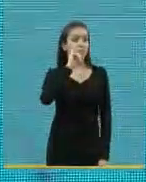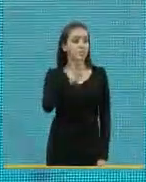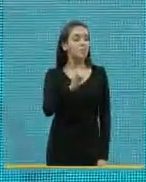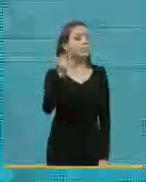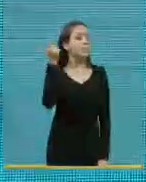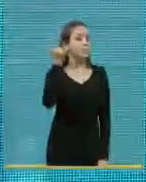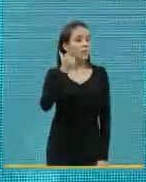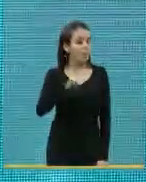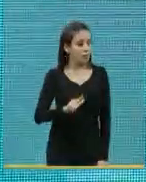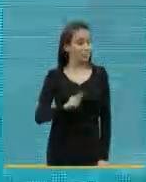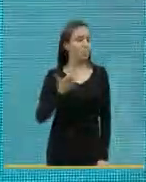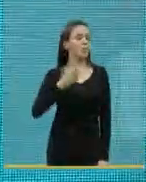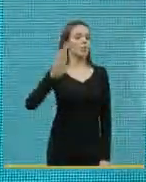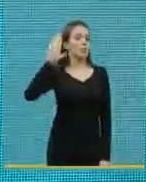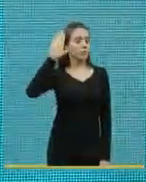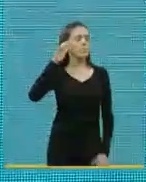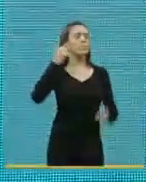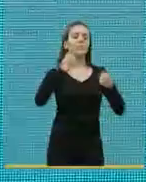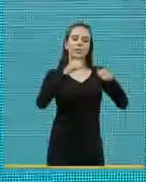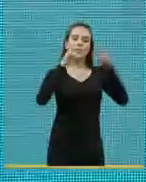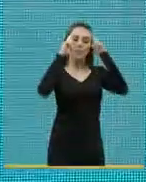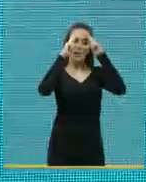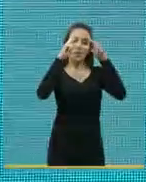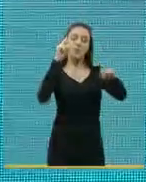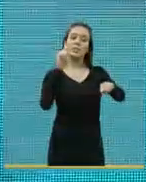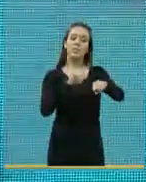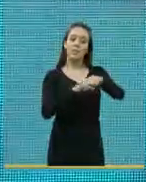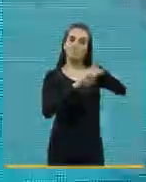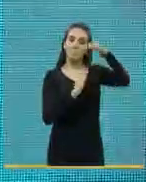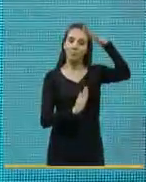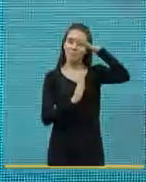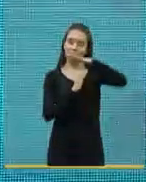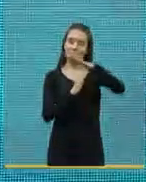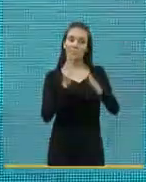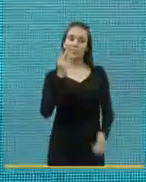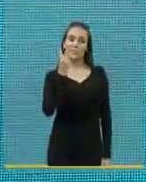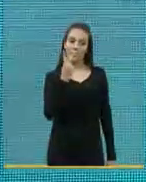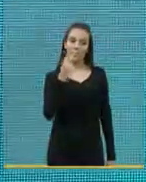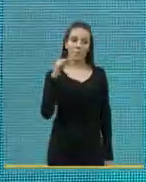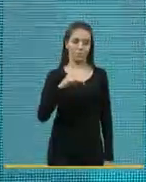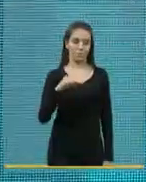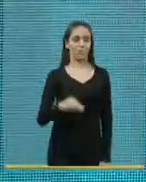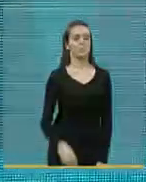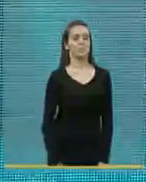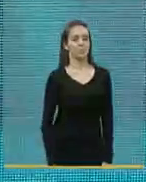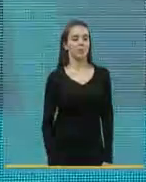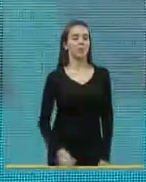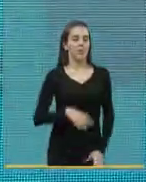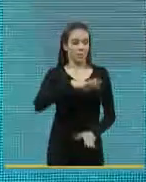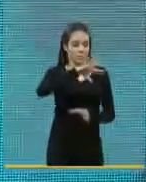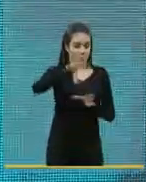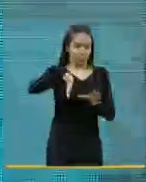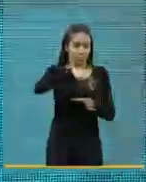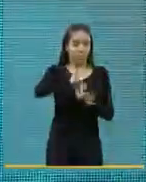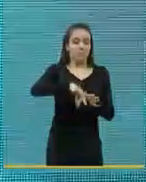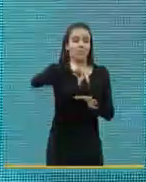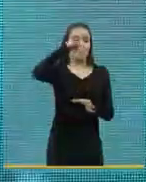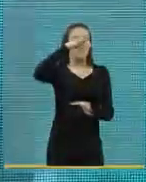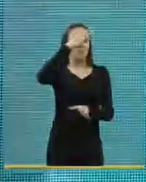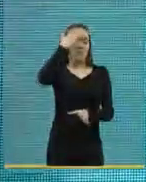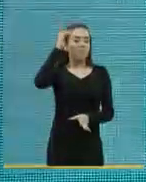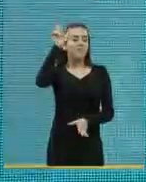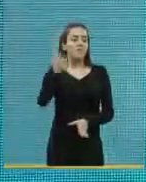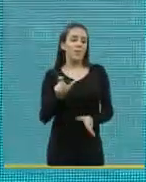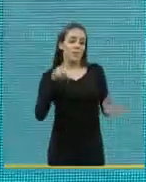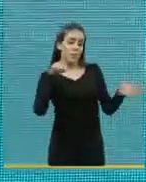para que os candidatos respeitem o tempo máximo para cada resposta então vou sortear quem vai fazer a